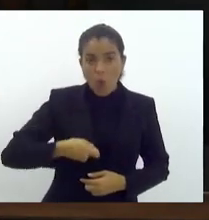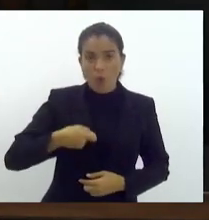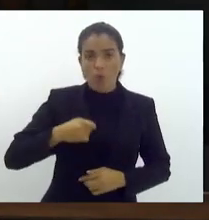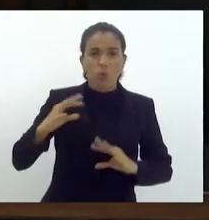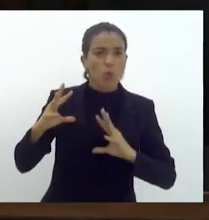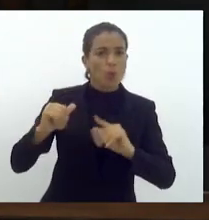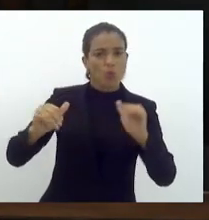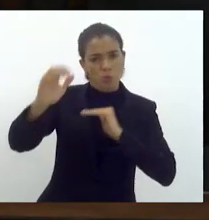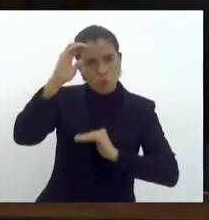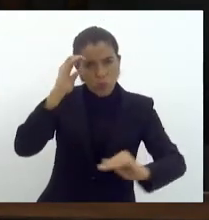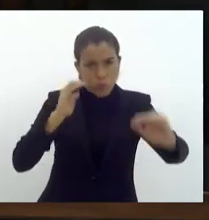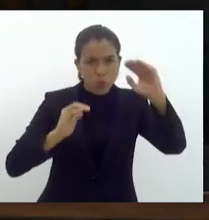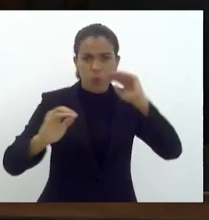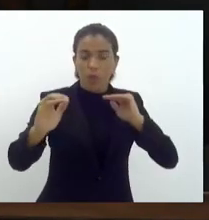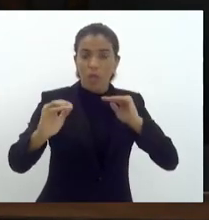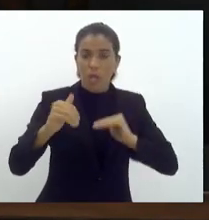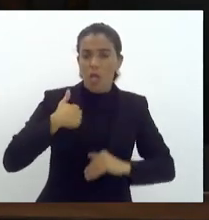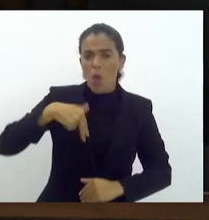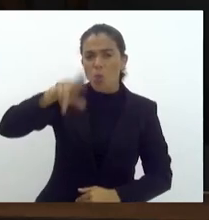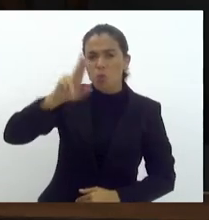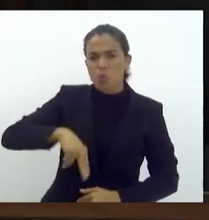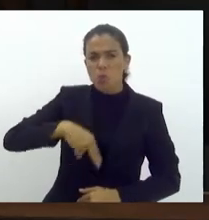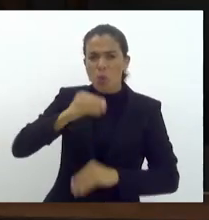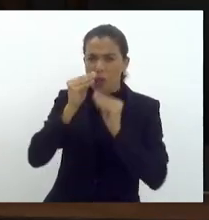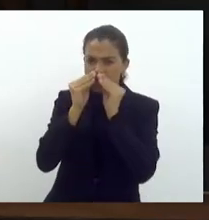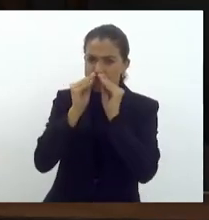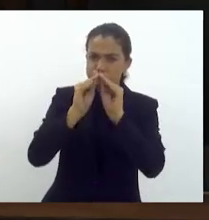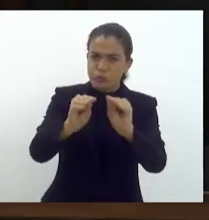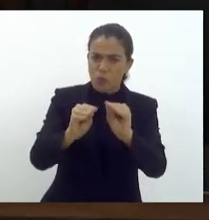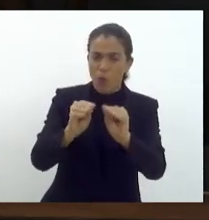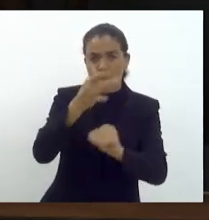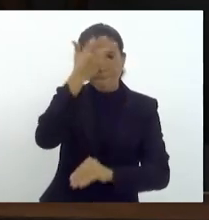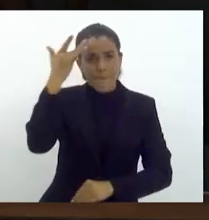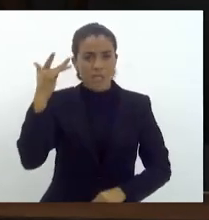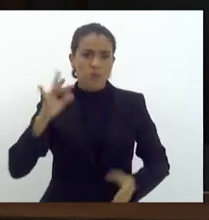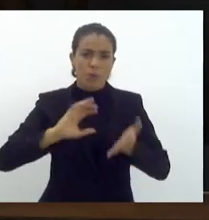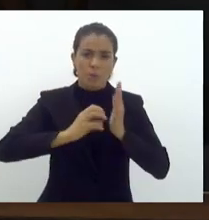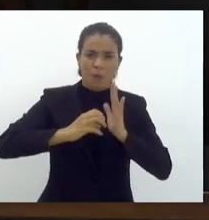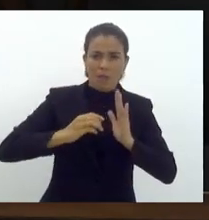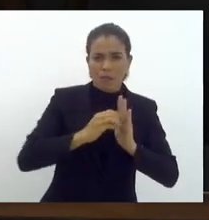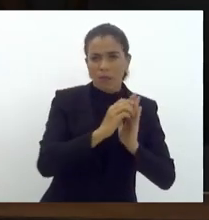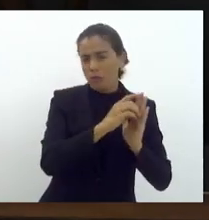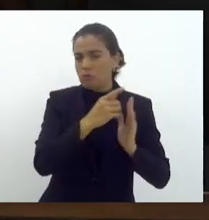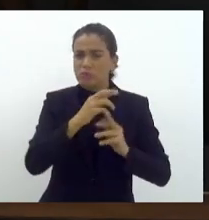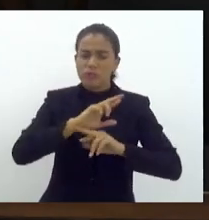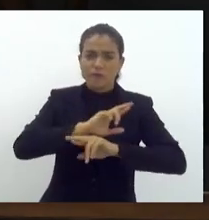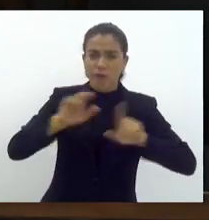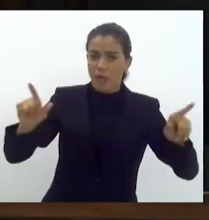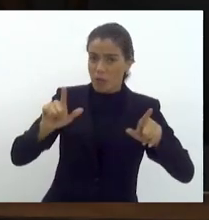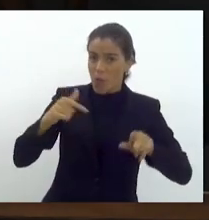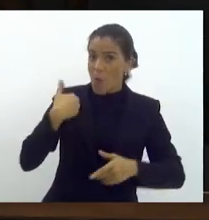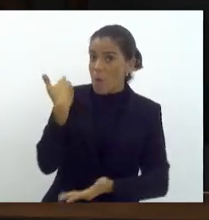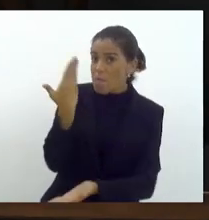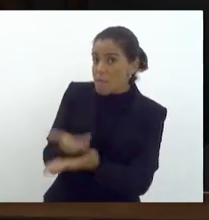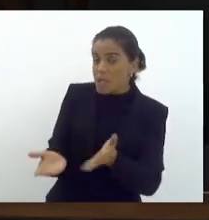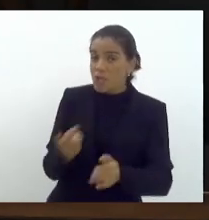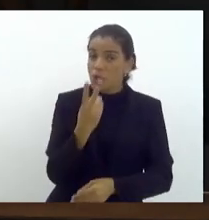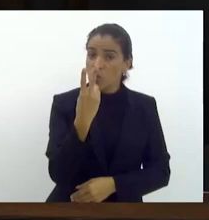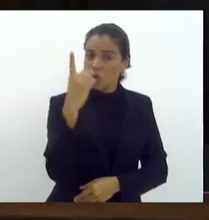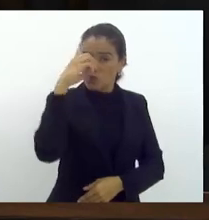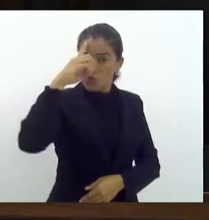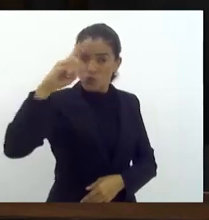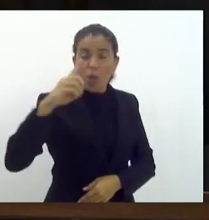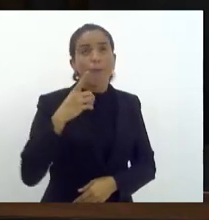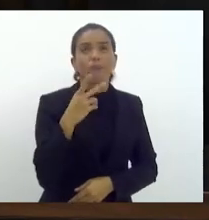a respeito eu nunca faltei o respeito com um colega do oposição que sequer e vossa excelência sabe bem disso perdi dois dias ganhei